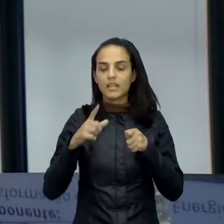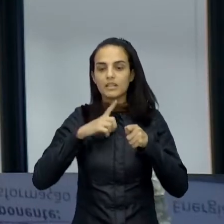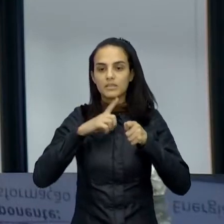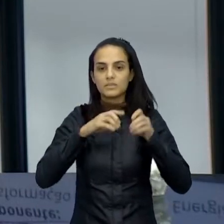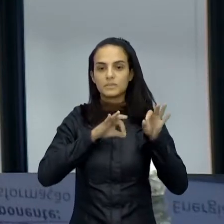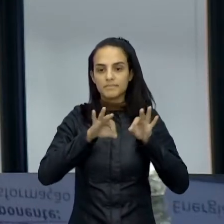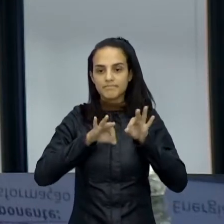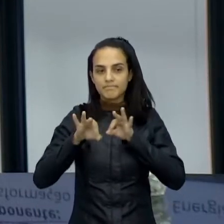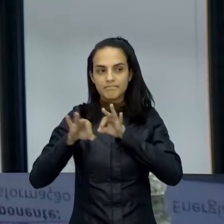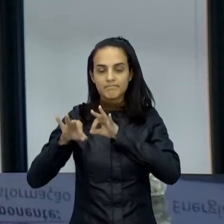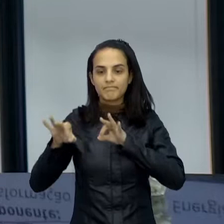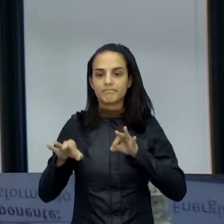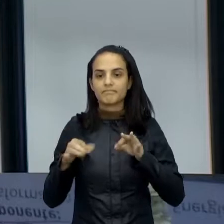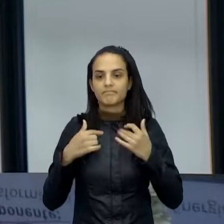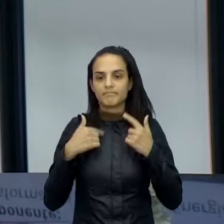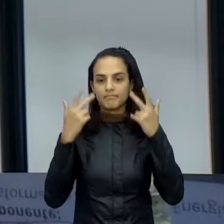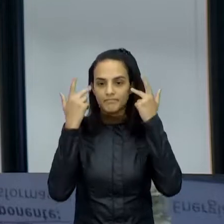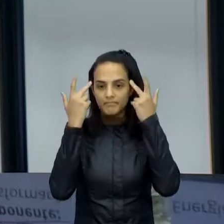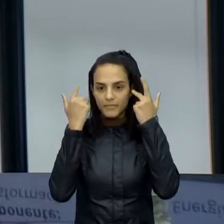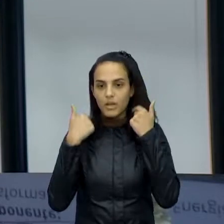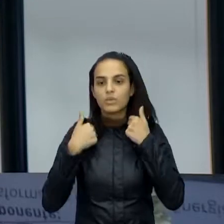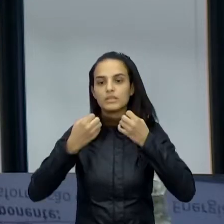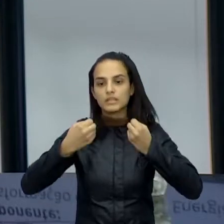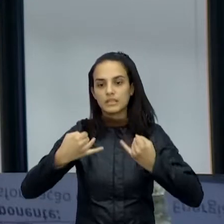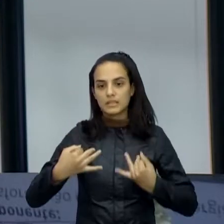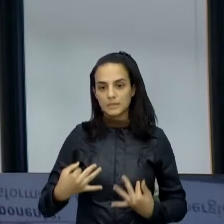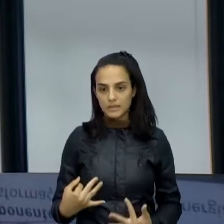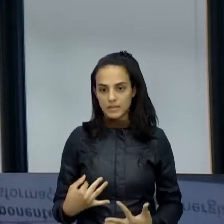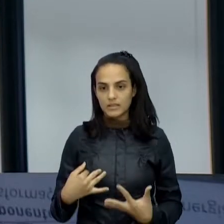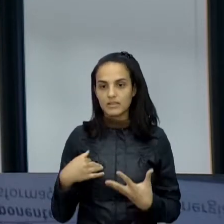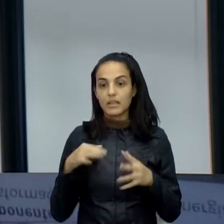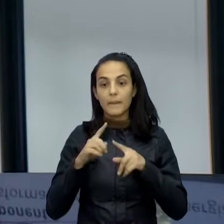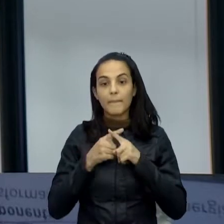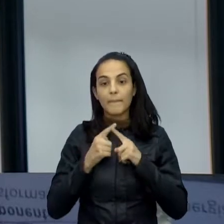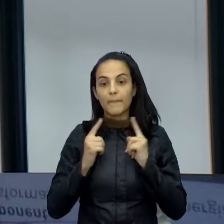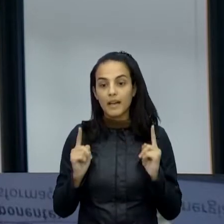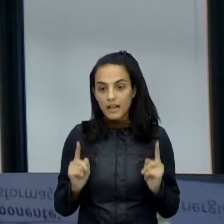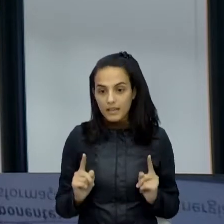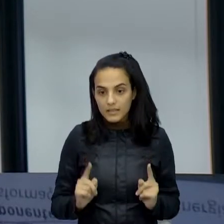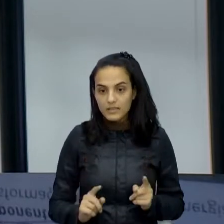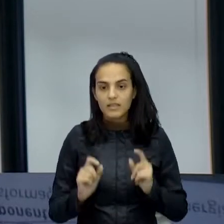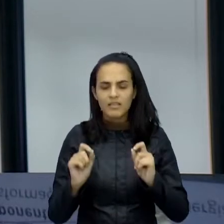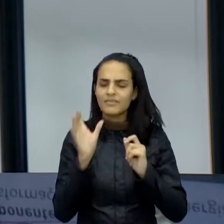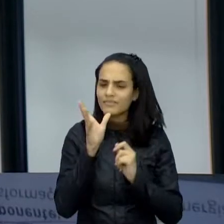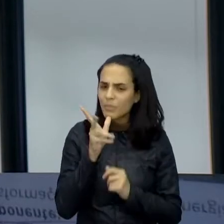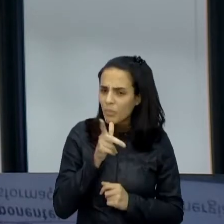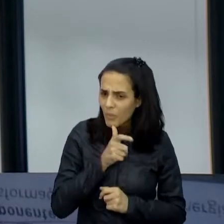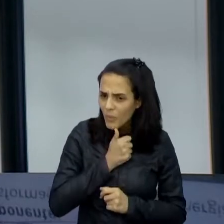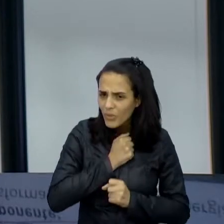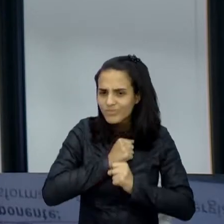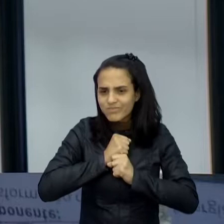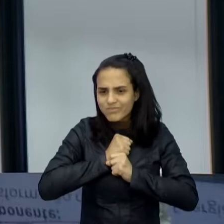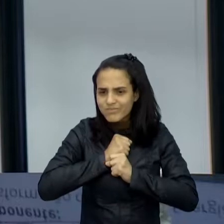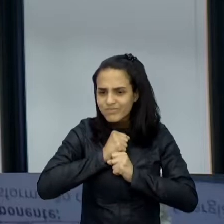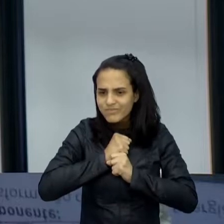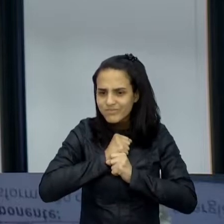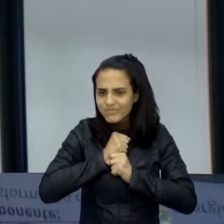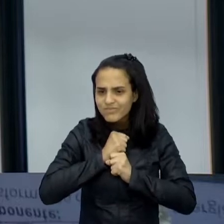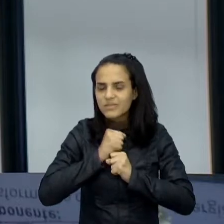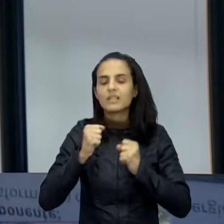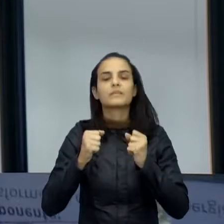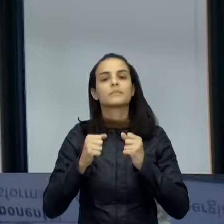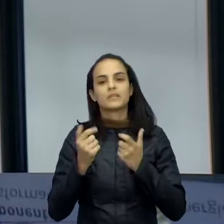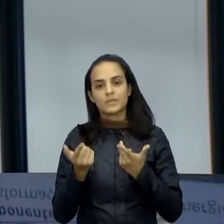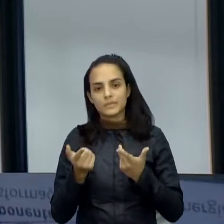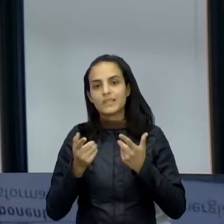lei natural que explica isso, uma lei da física, mas ele demora anos para se reorganizar e a